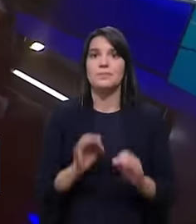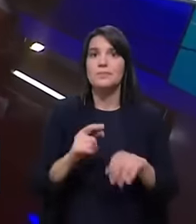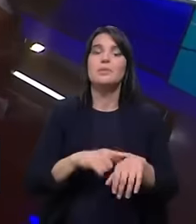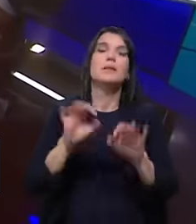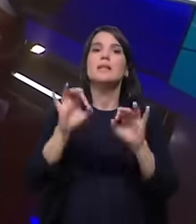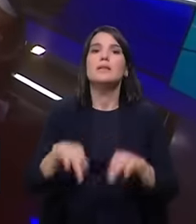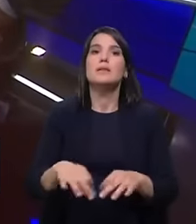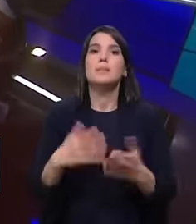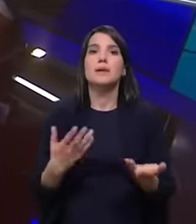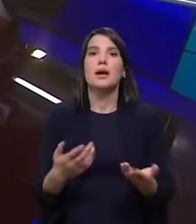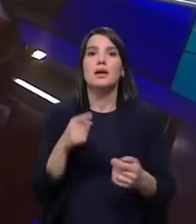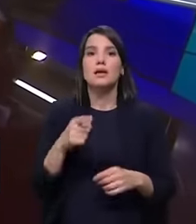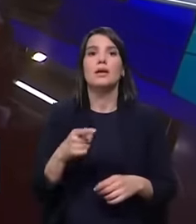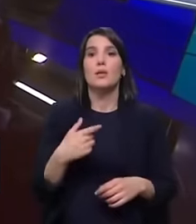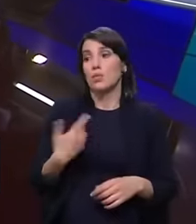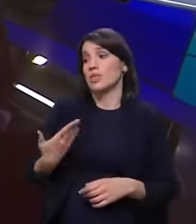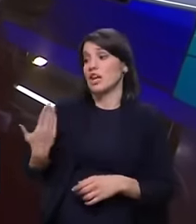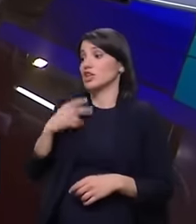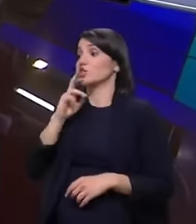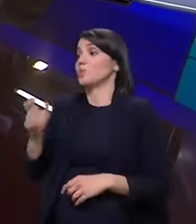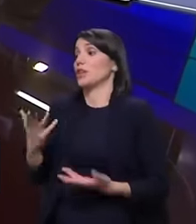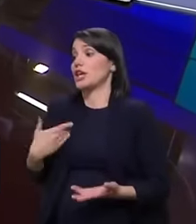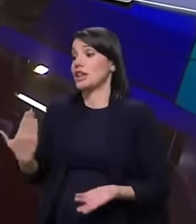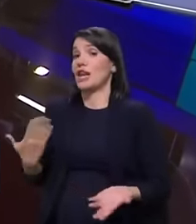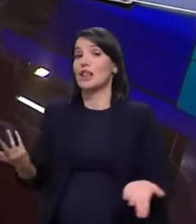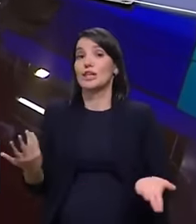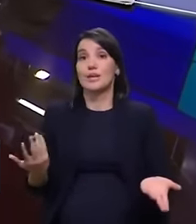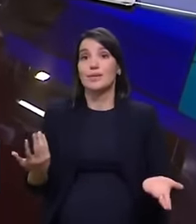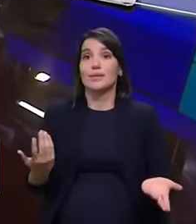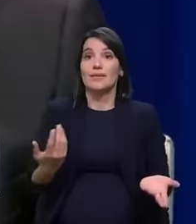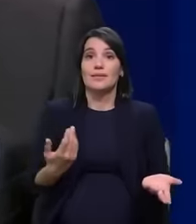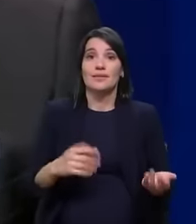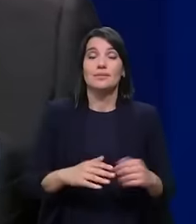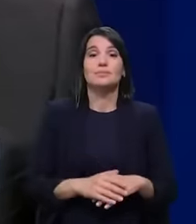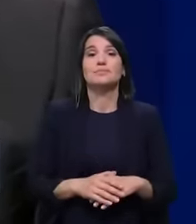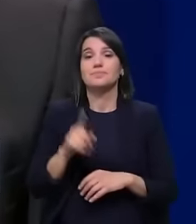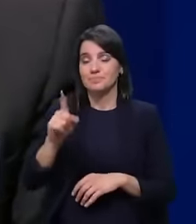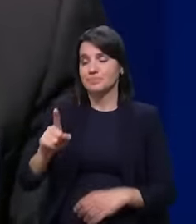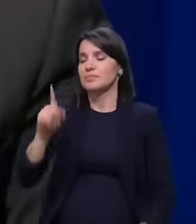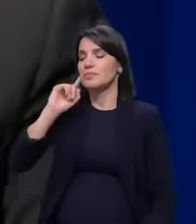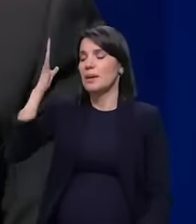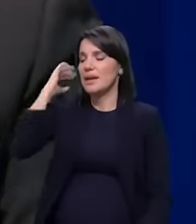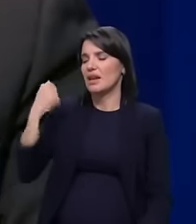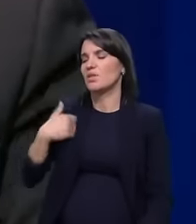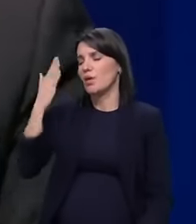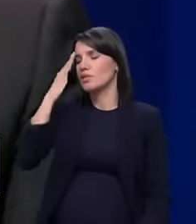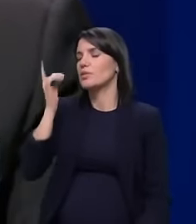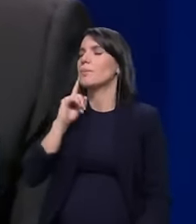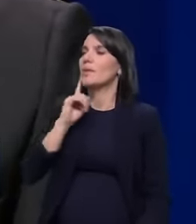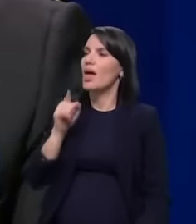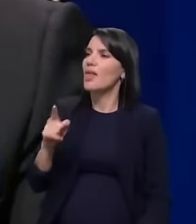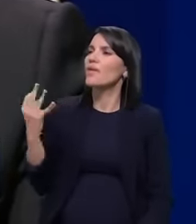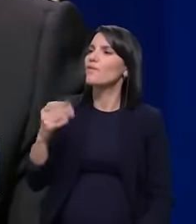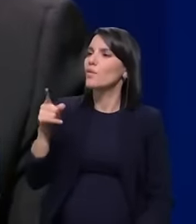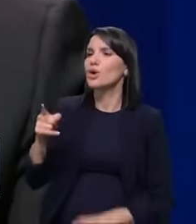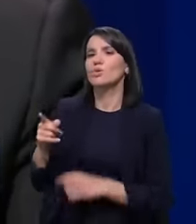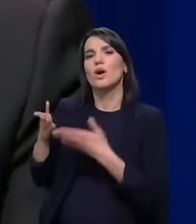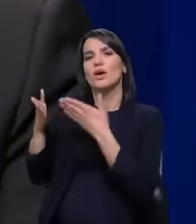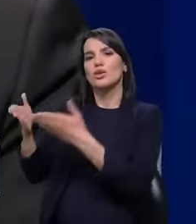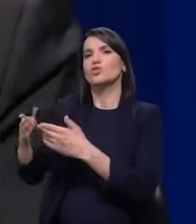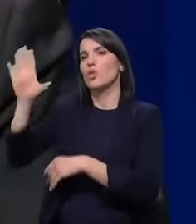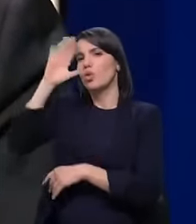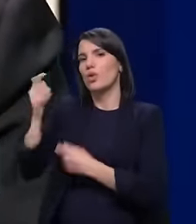Temos 30 segundos. Tem direito a responder. Não, quer saber também. Vou ficar igual? Oh, Mariana Mortágua, eu acho muita graça a quem foi cúmplice de um governo